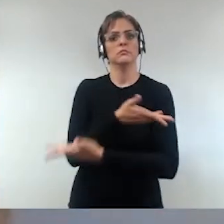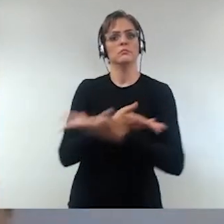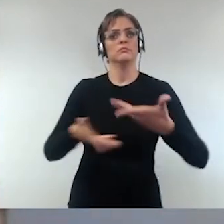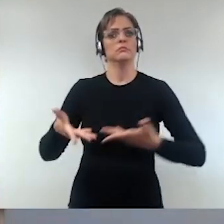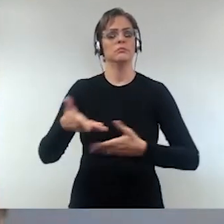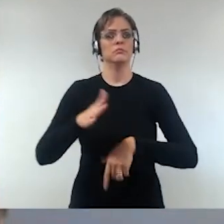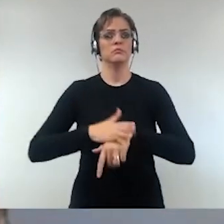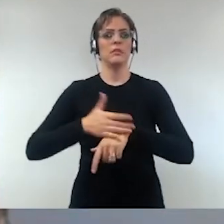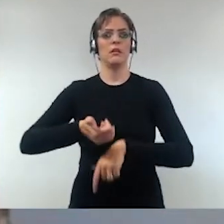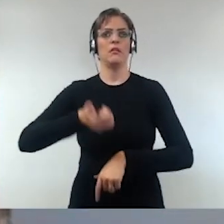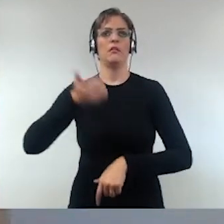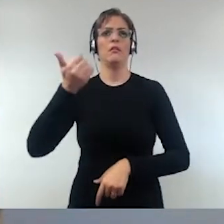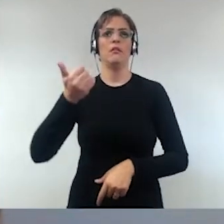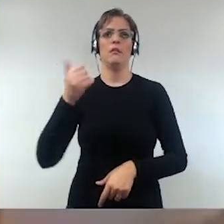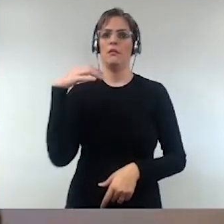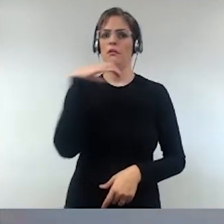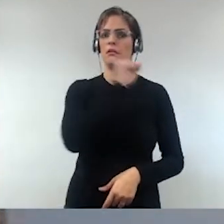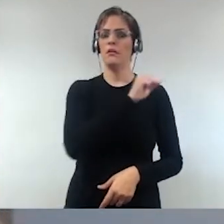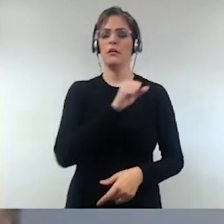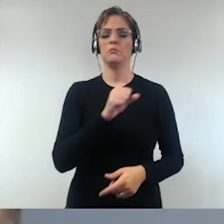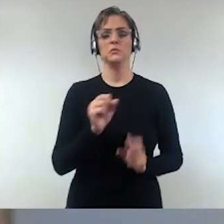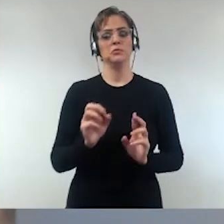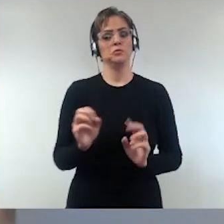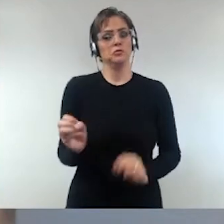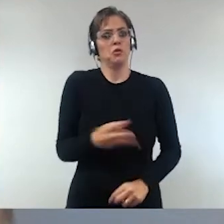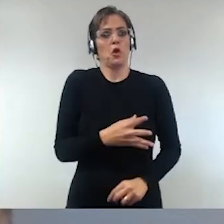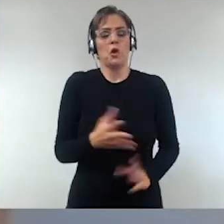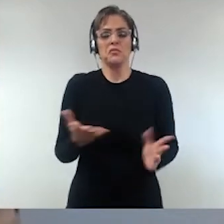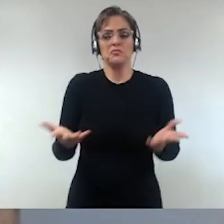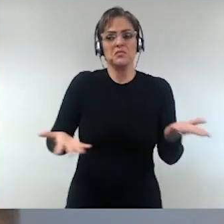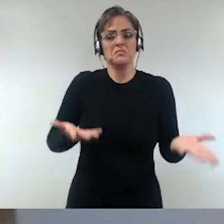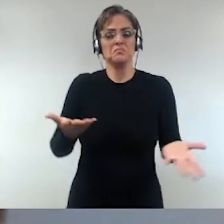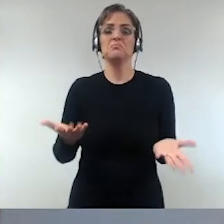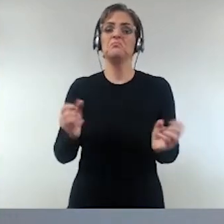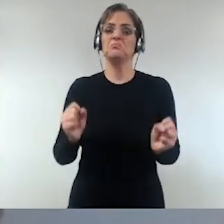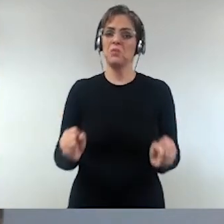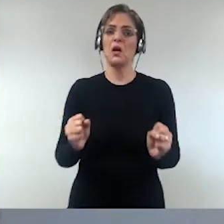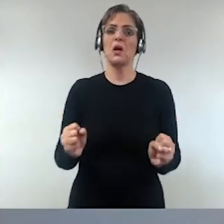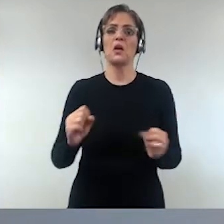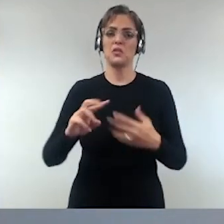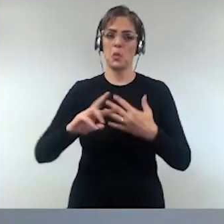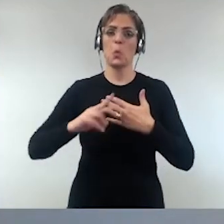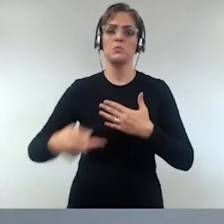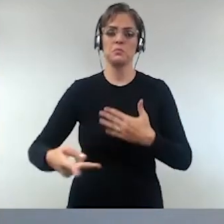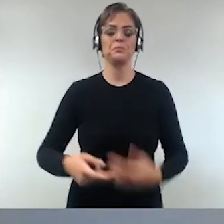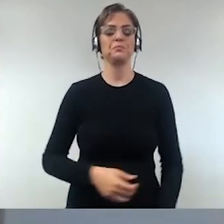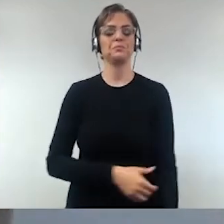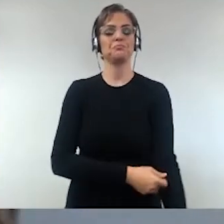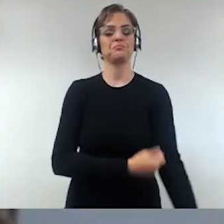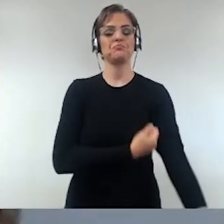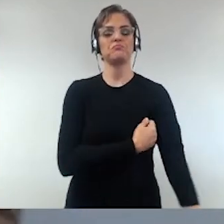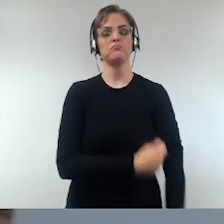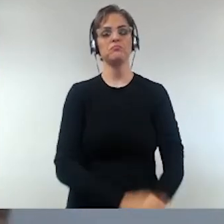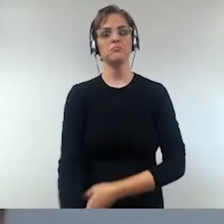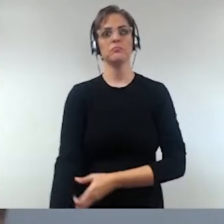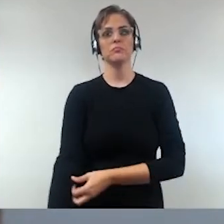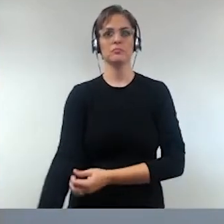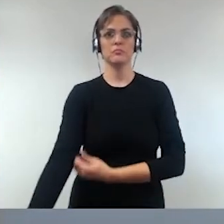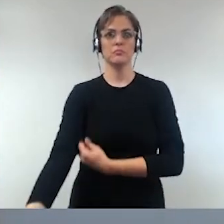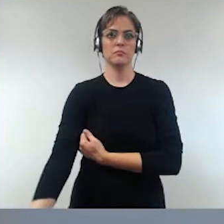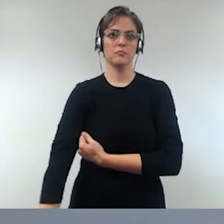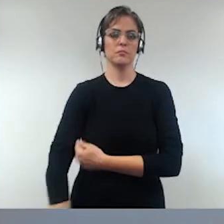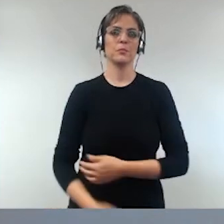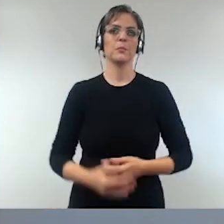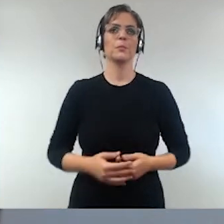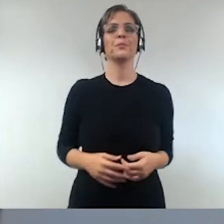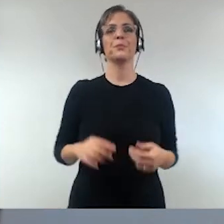nova reconfiguração, que pode ter vários tipos de impacto. Outro ponto interessante, que me parece